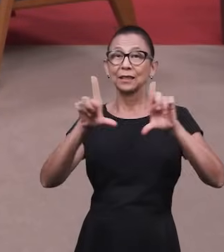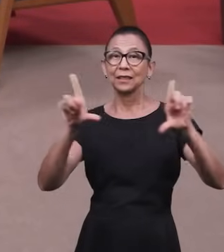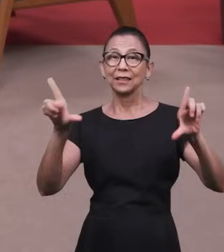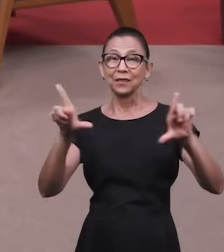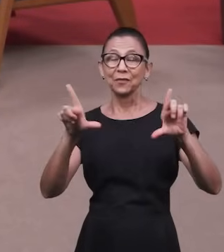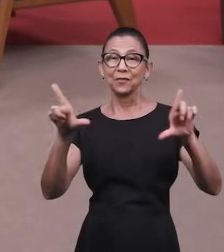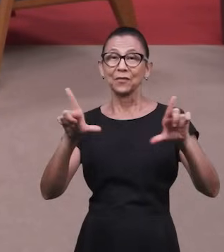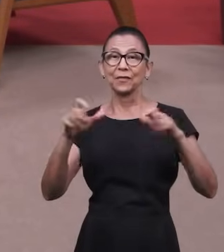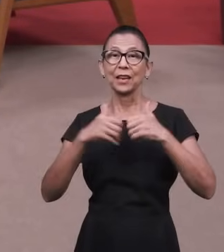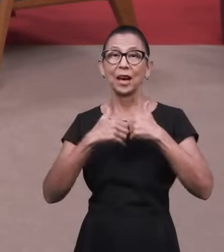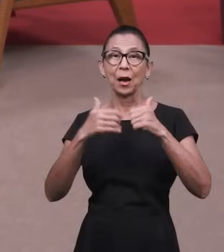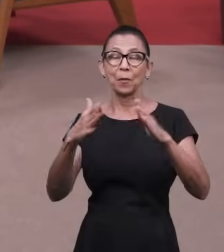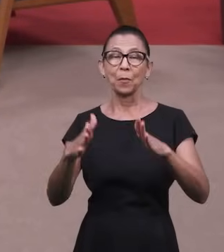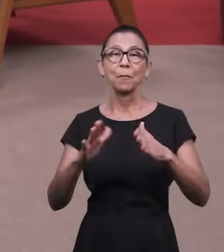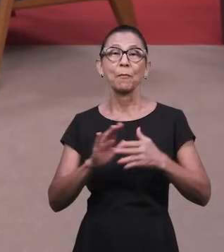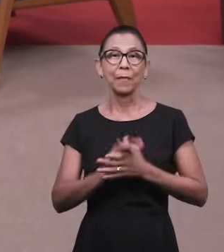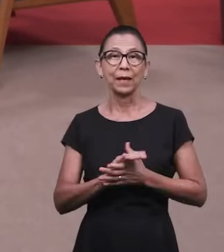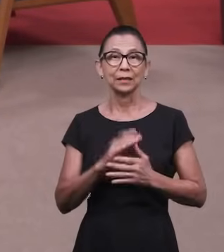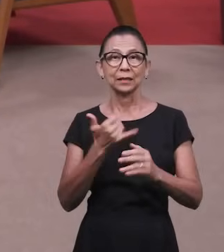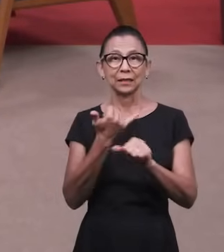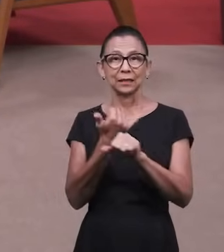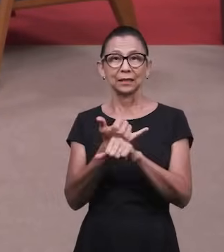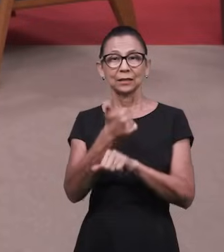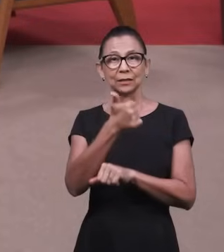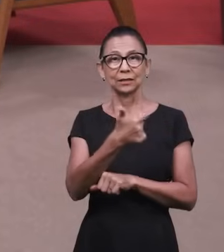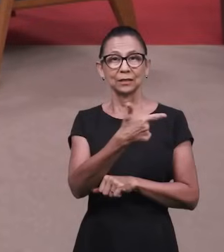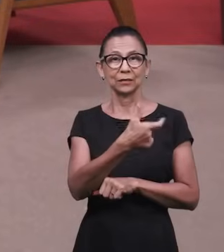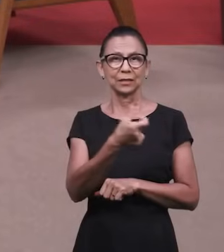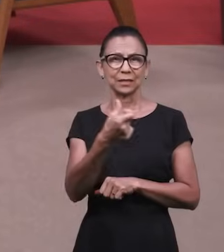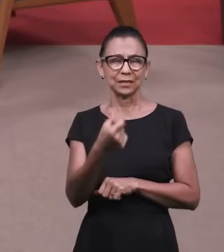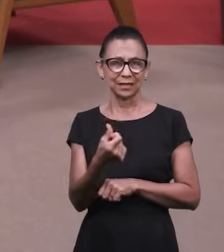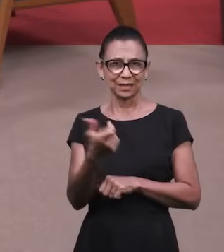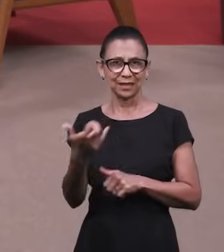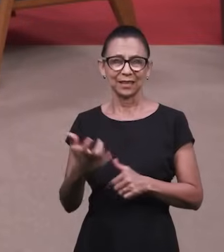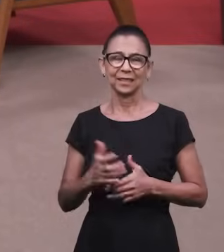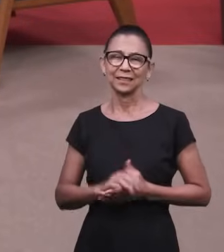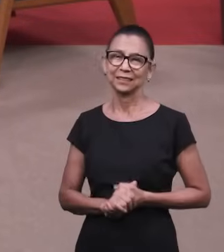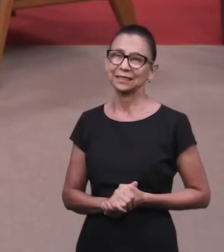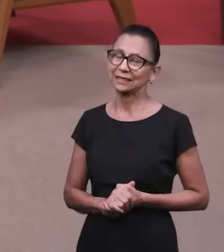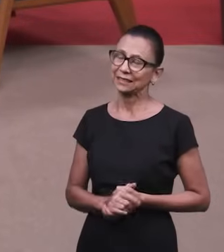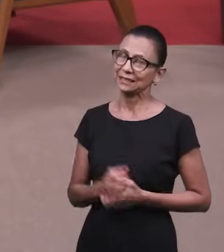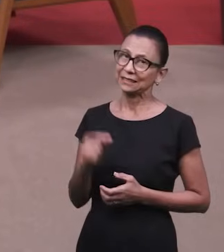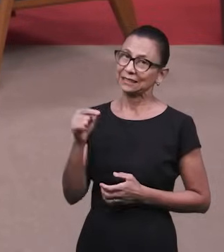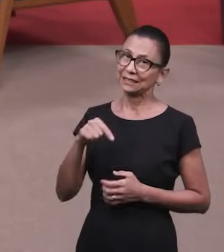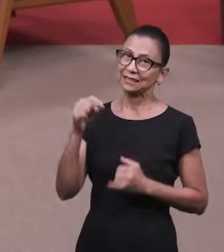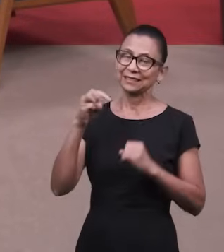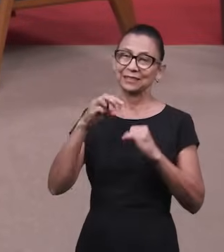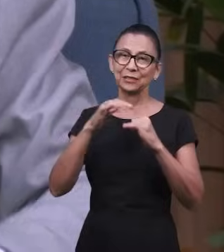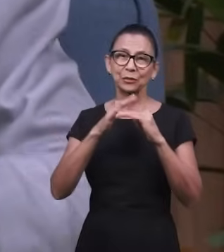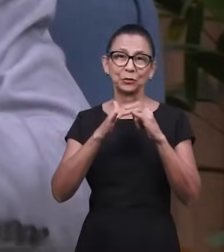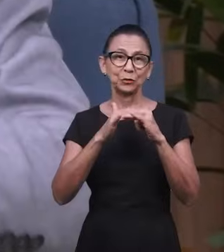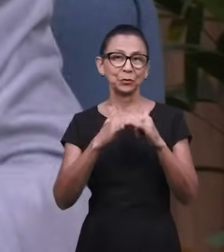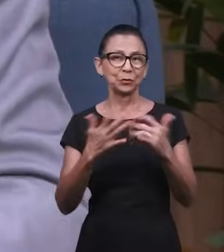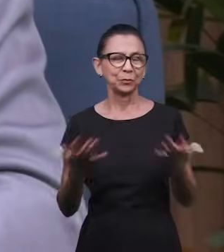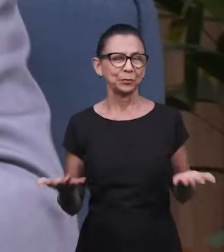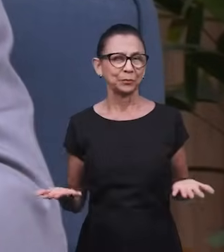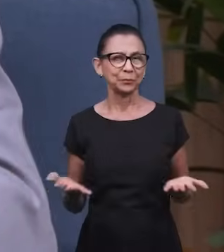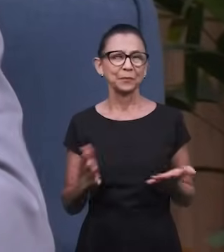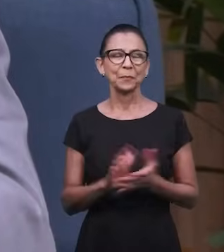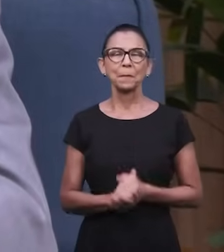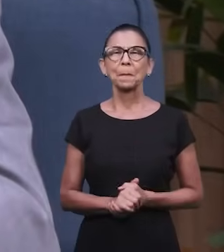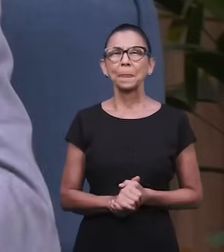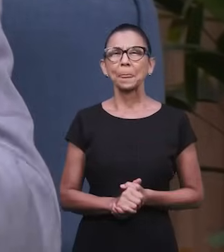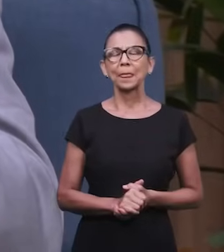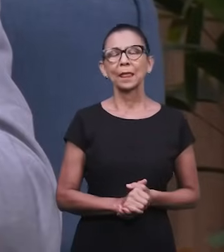Embratel D2 no canal 126, além, é claro, do nosso canal aqui no YouTube. E você já